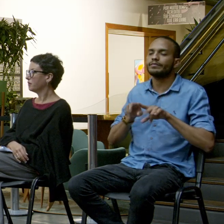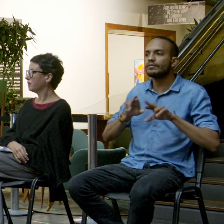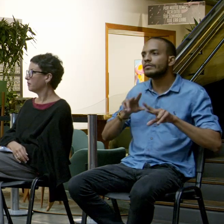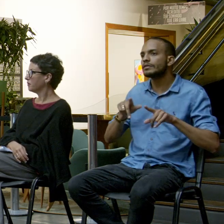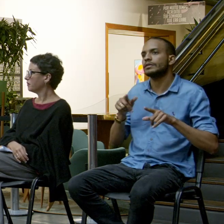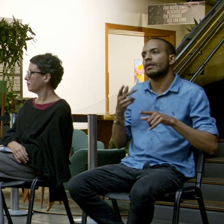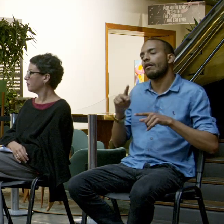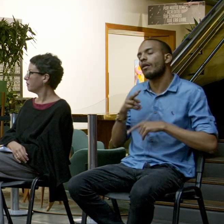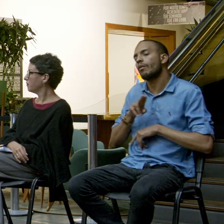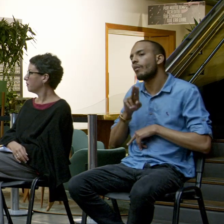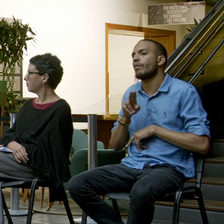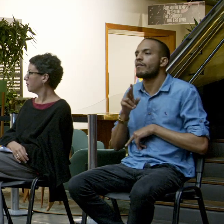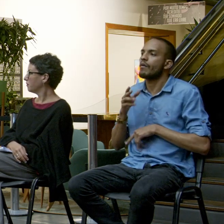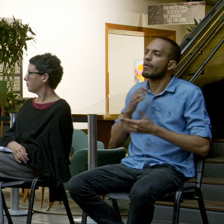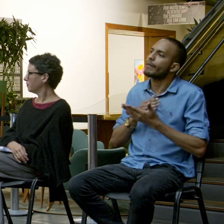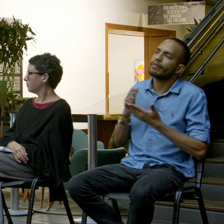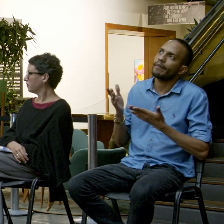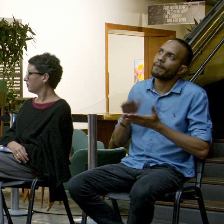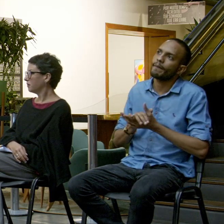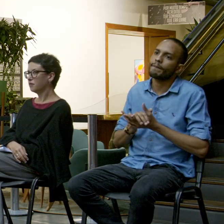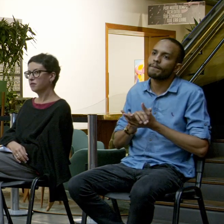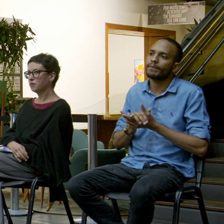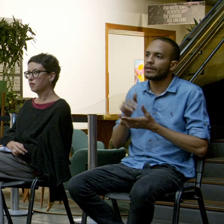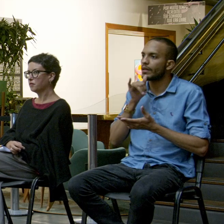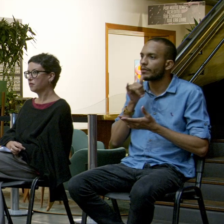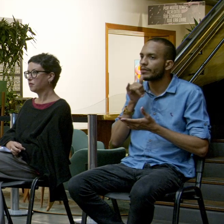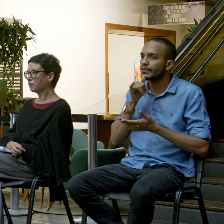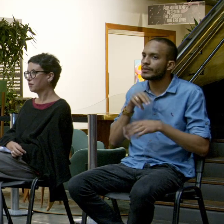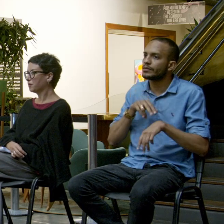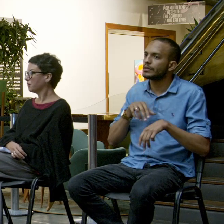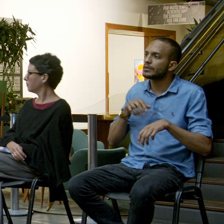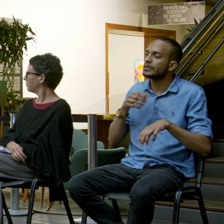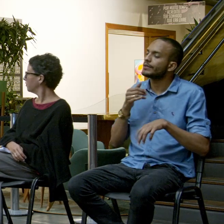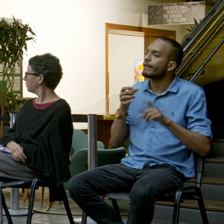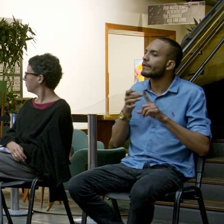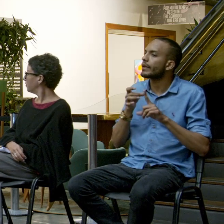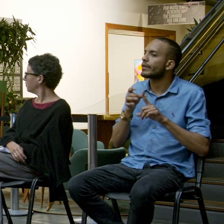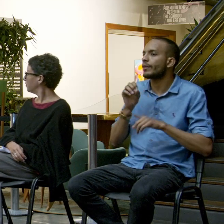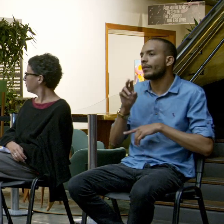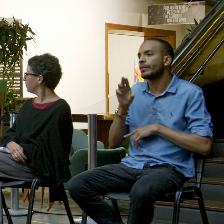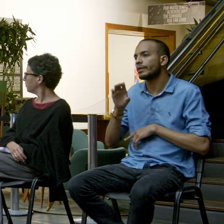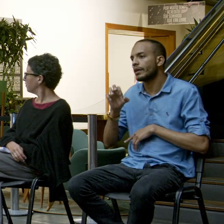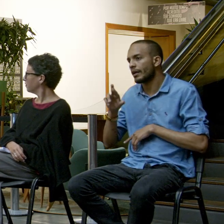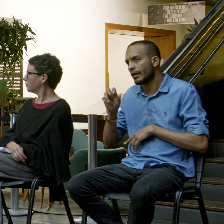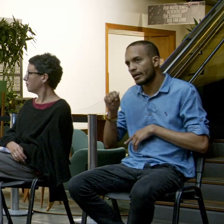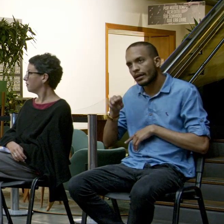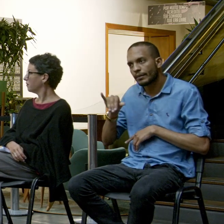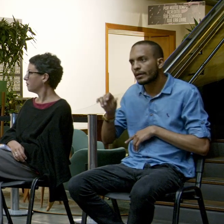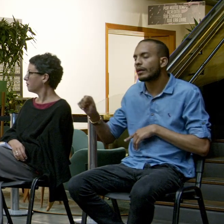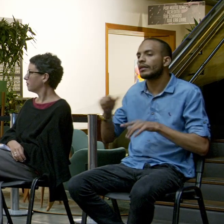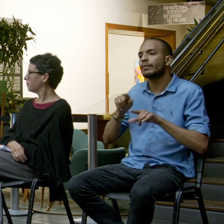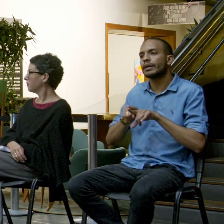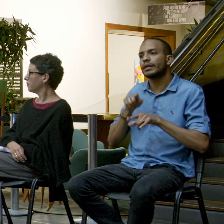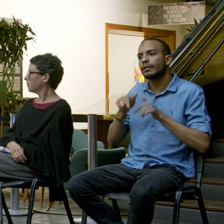ela usava, né? Então, desde cerâmica, a vídeo instalação, trabalhos